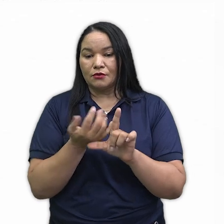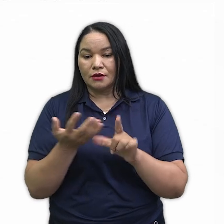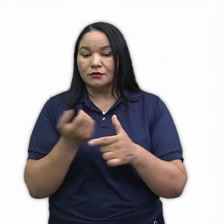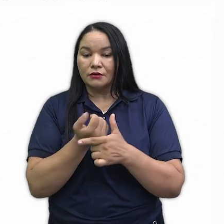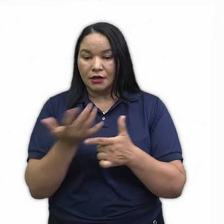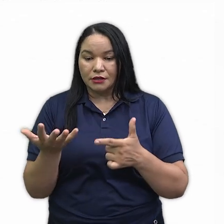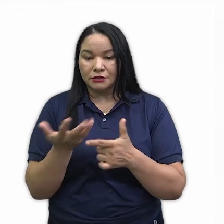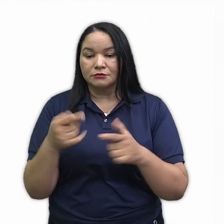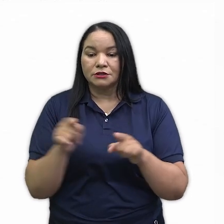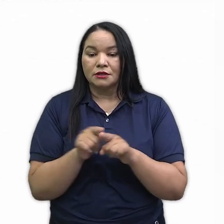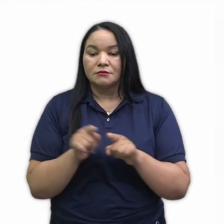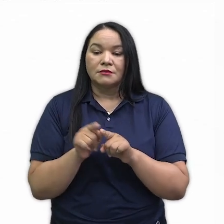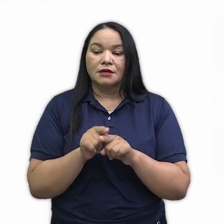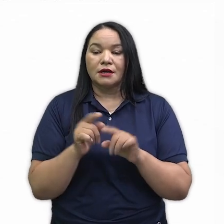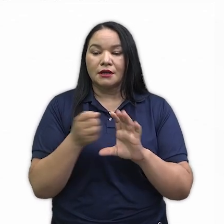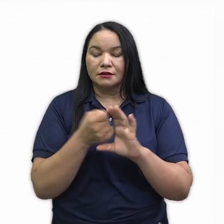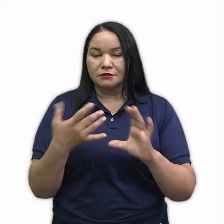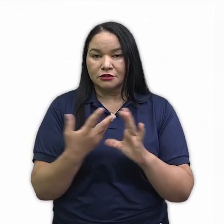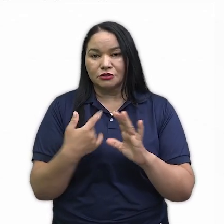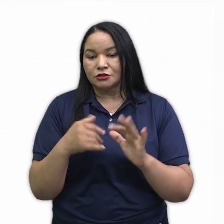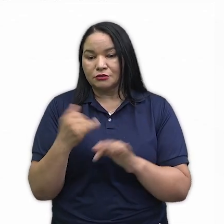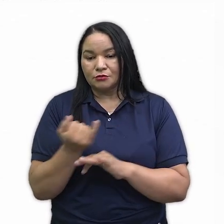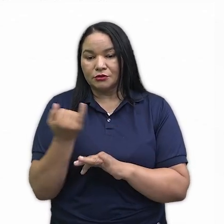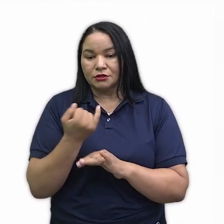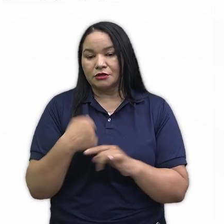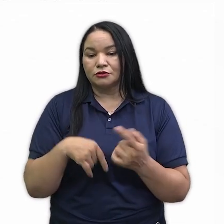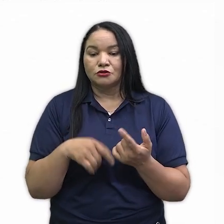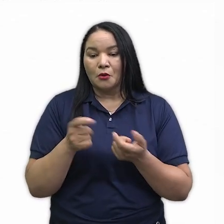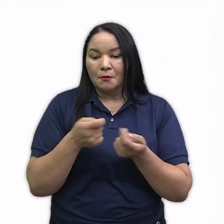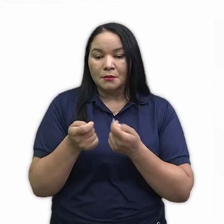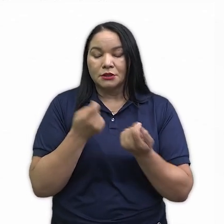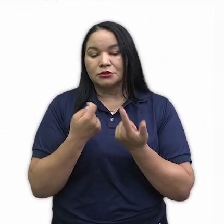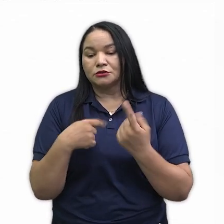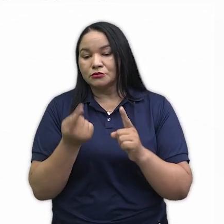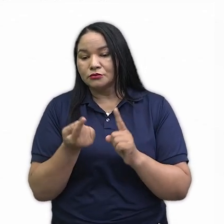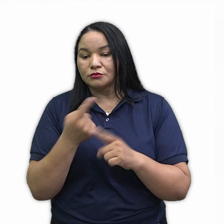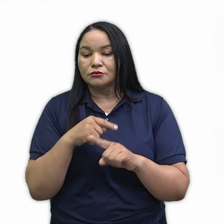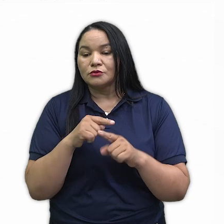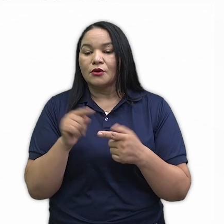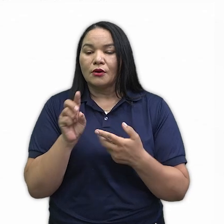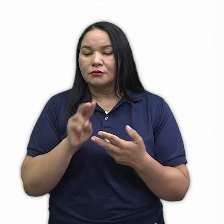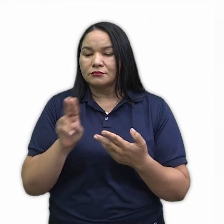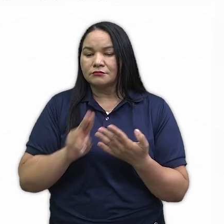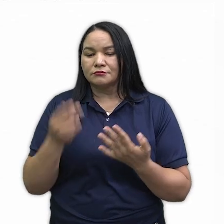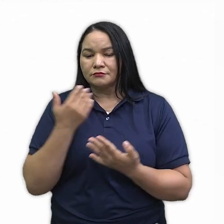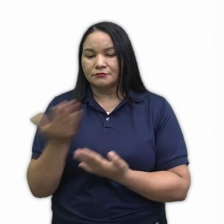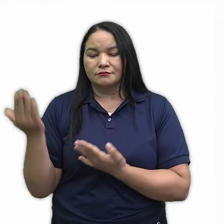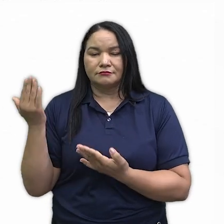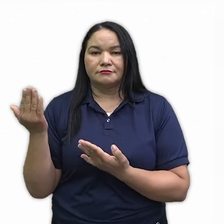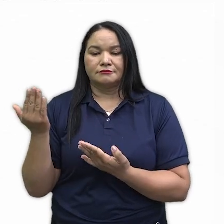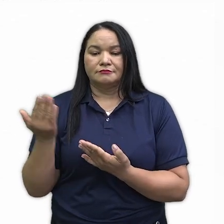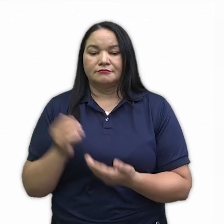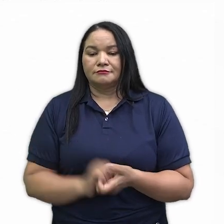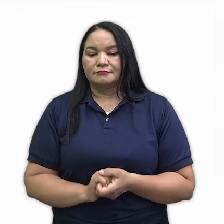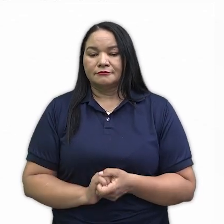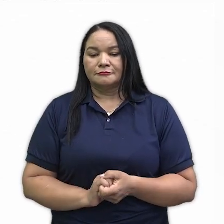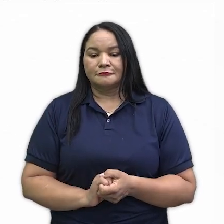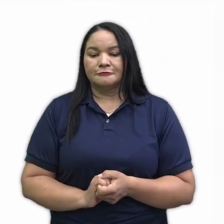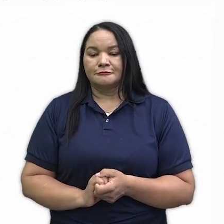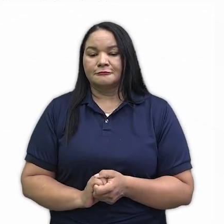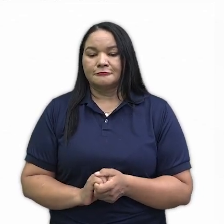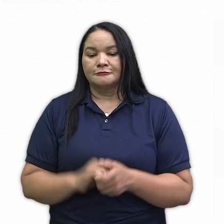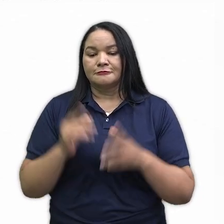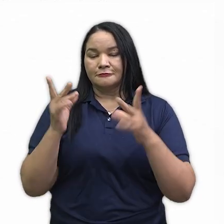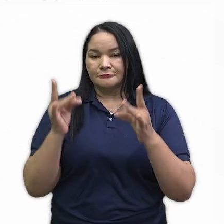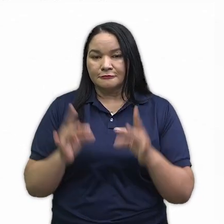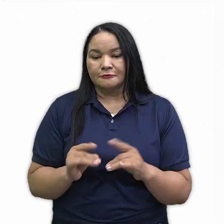e logarítmica e suas características fundamentais, como domínio, contradomínio, imagem e crescimento da função com